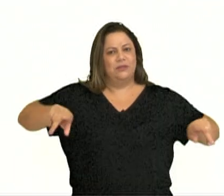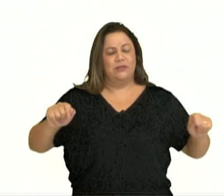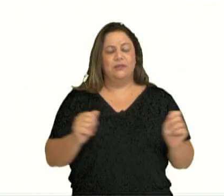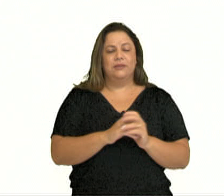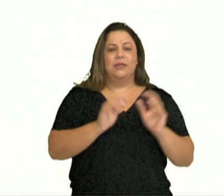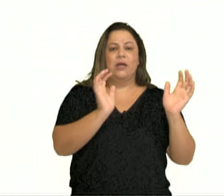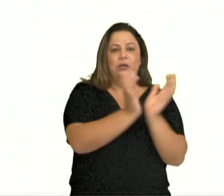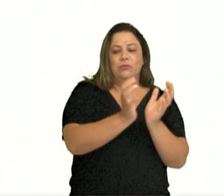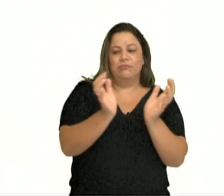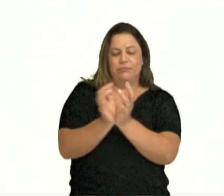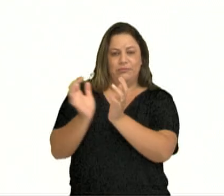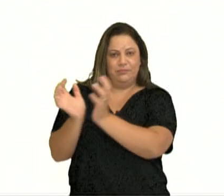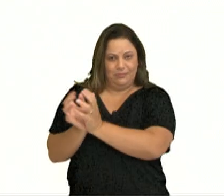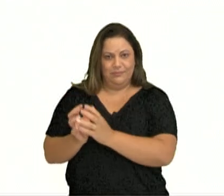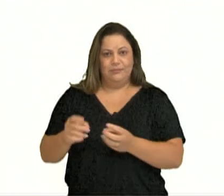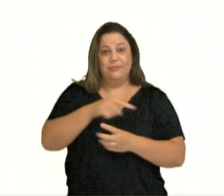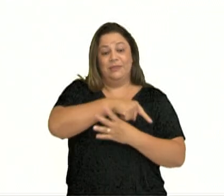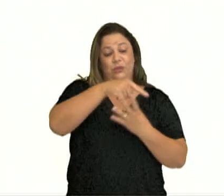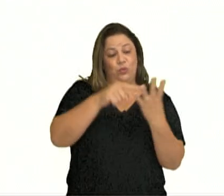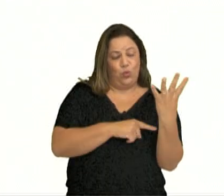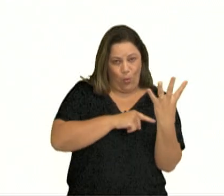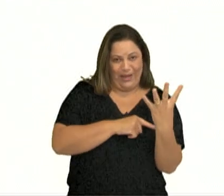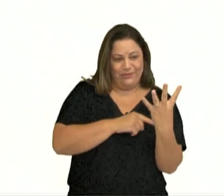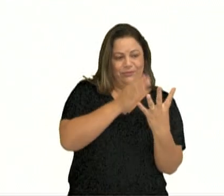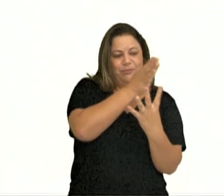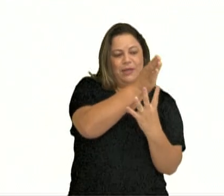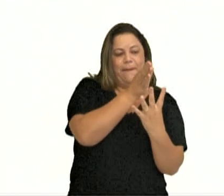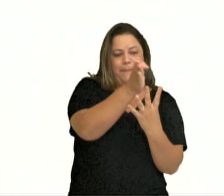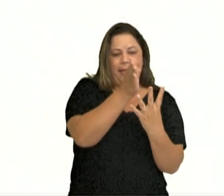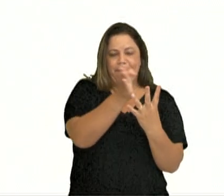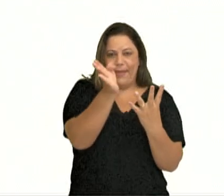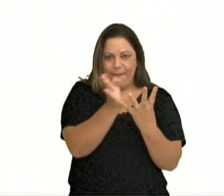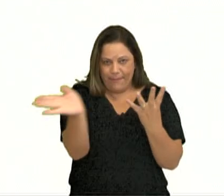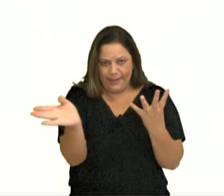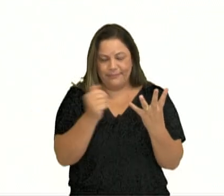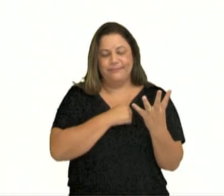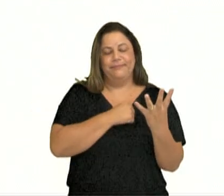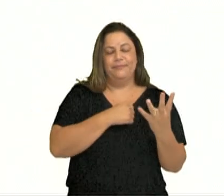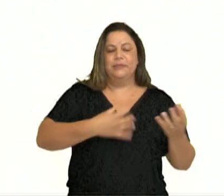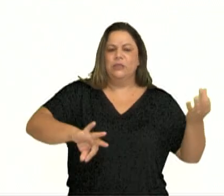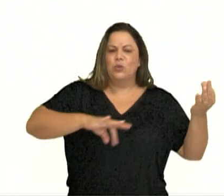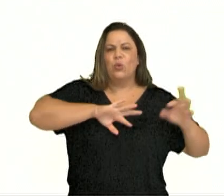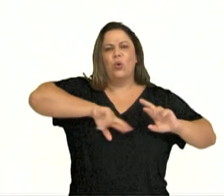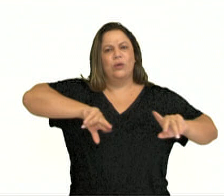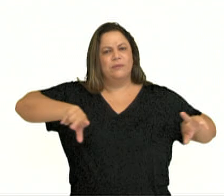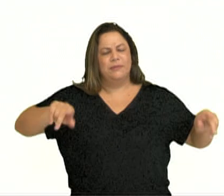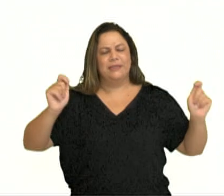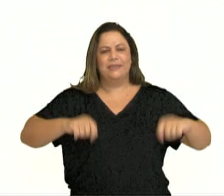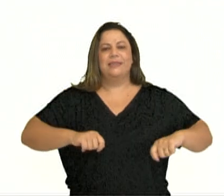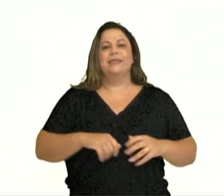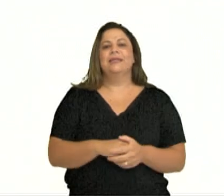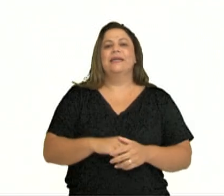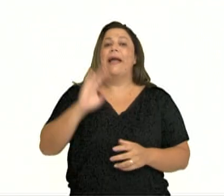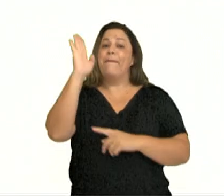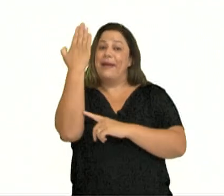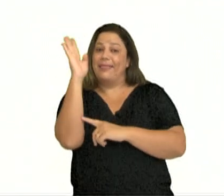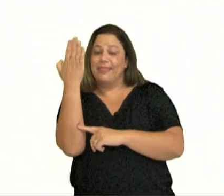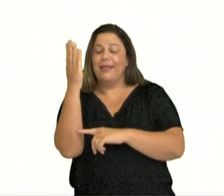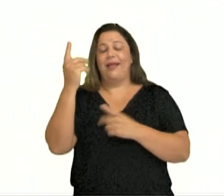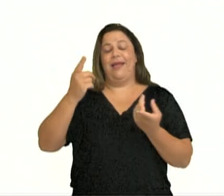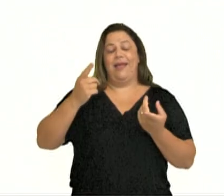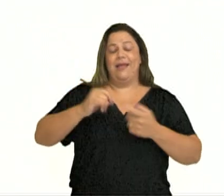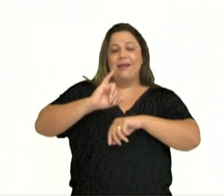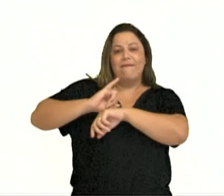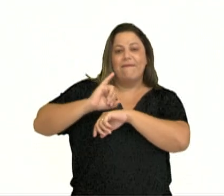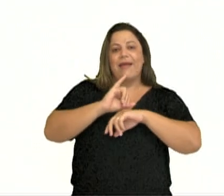famílias. Naipes, podemos dizer também, de instrumentos, cordas, madeiras, metais, percussão. Olha